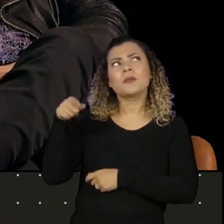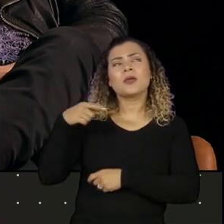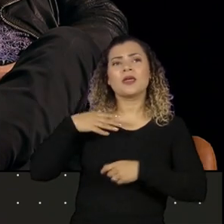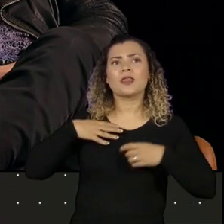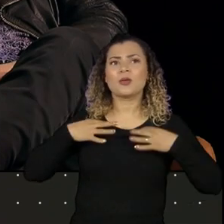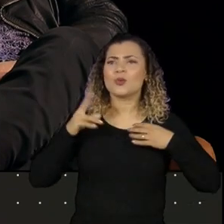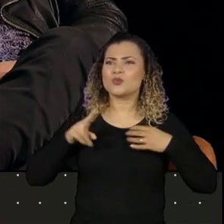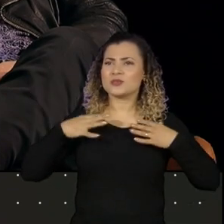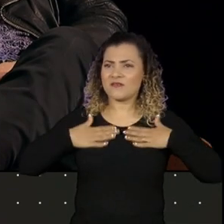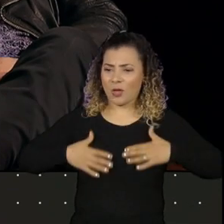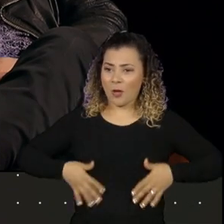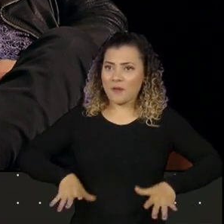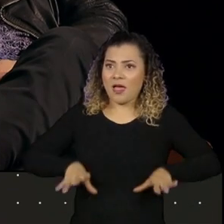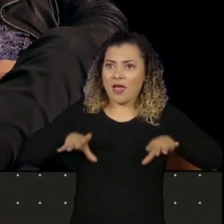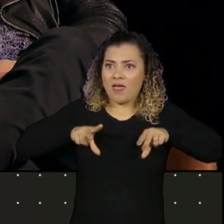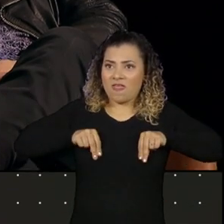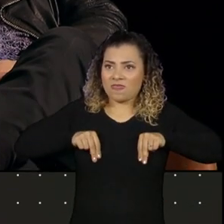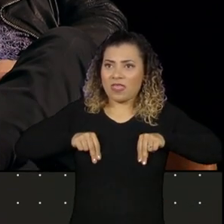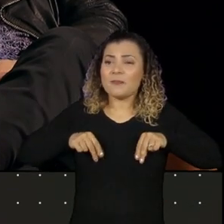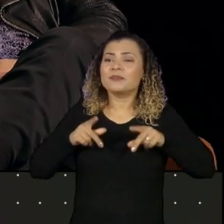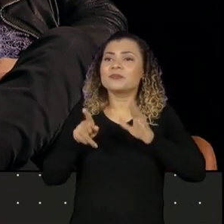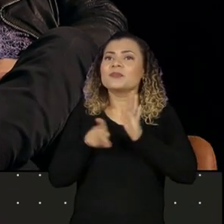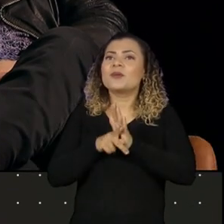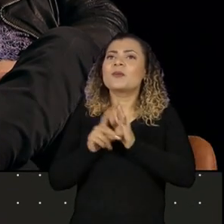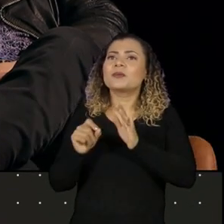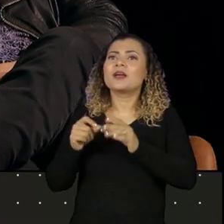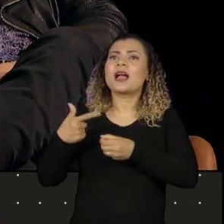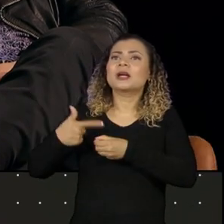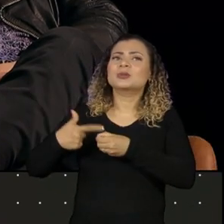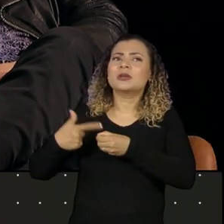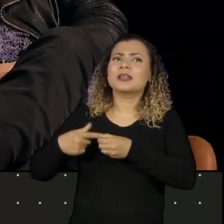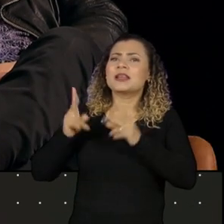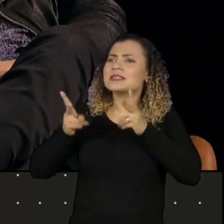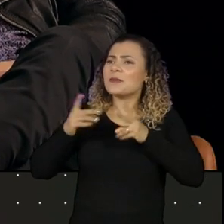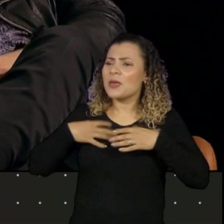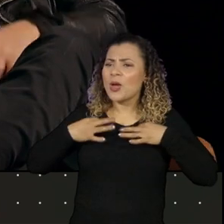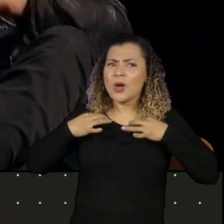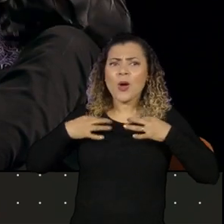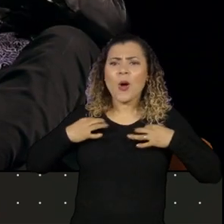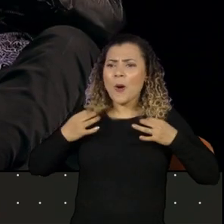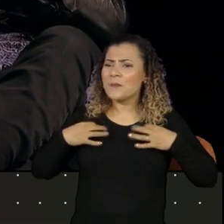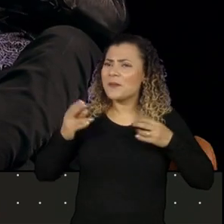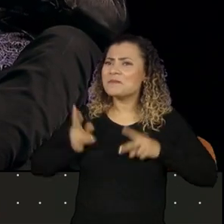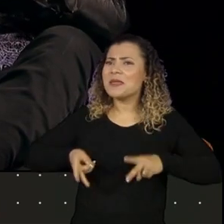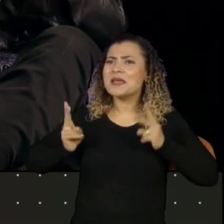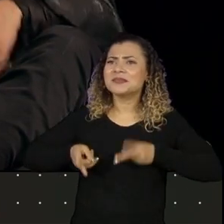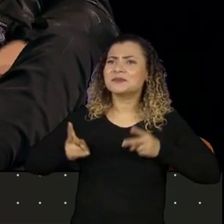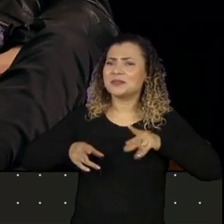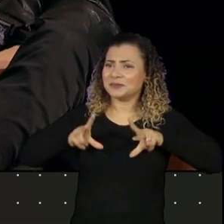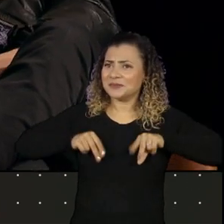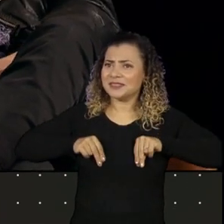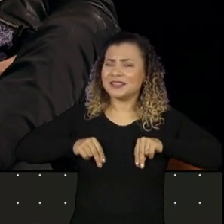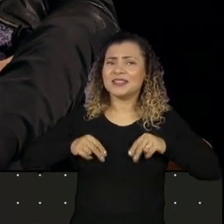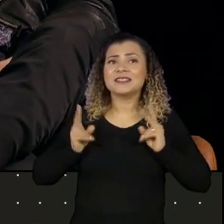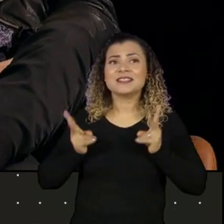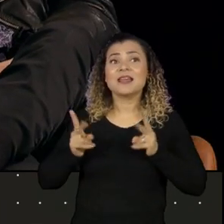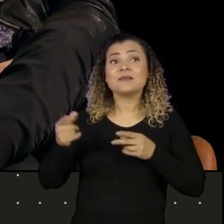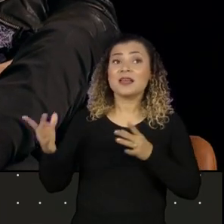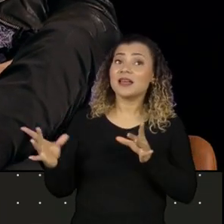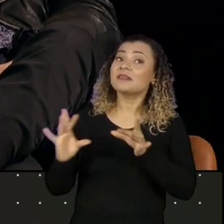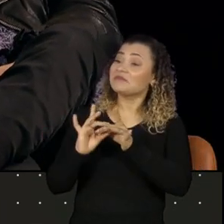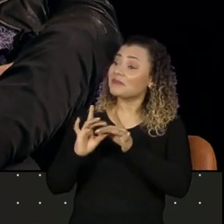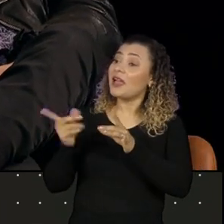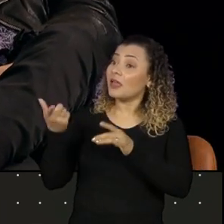macacão de um posto de gasolina. Ele tinha aquela roupa, ele estava sempre com aquele macacão de posto de gasolina. A gente ficou